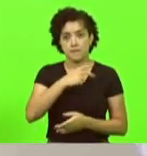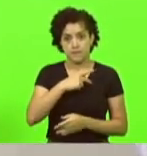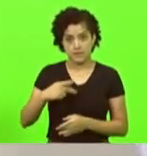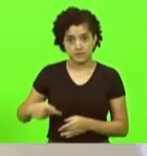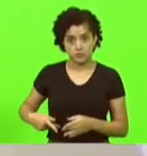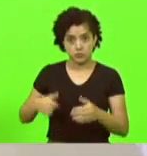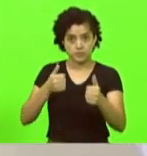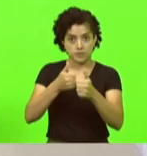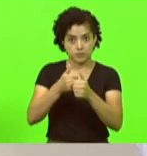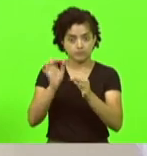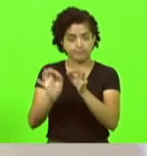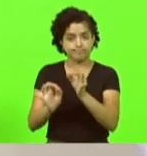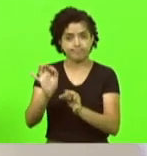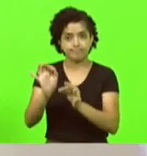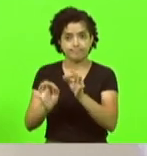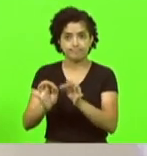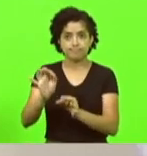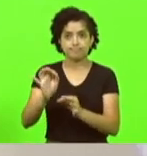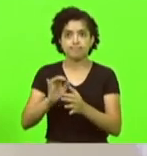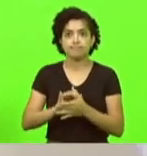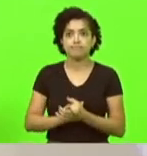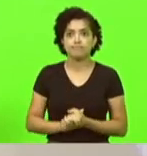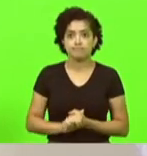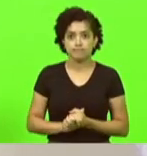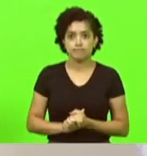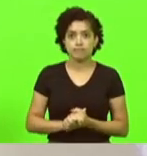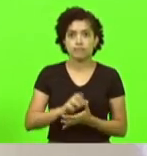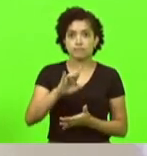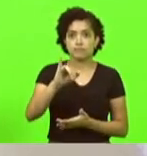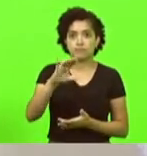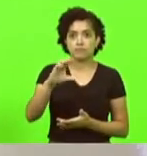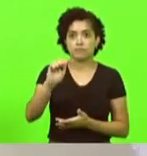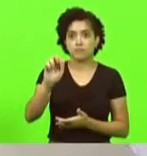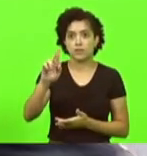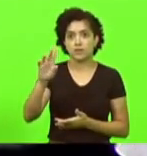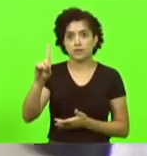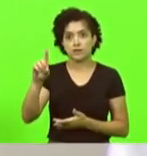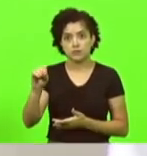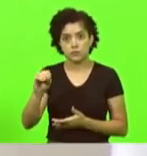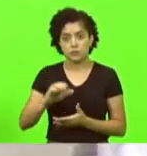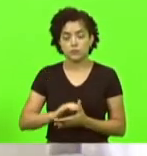tribunal de justiça do Estado de Santa Catarina Dr Ricardo Roesler